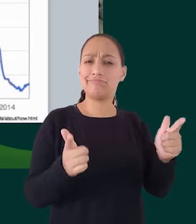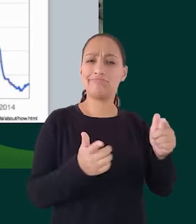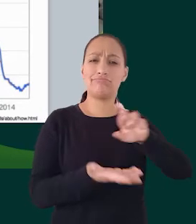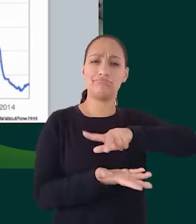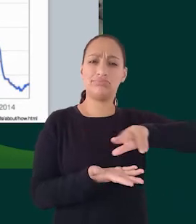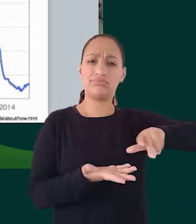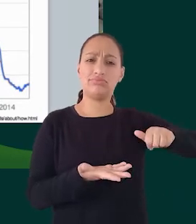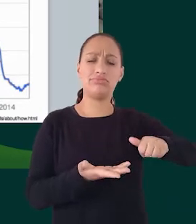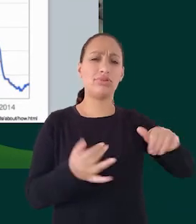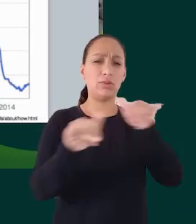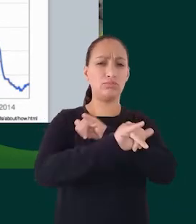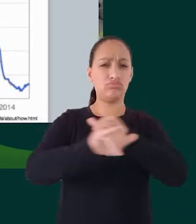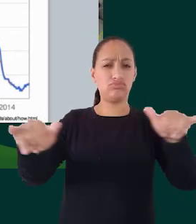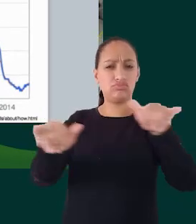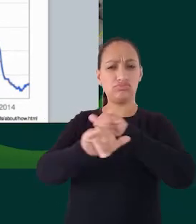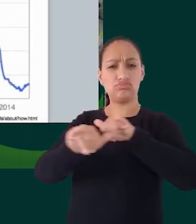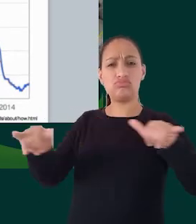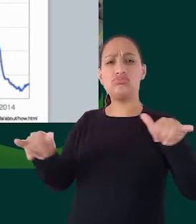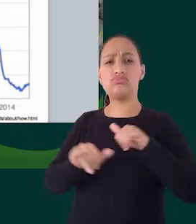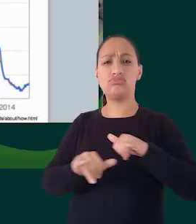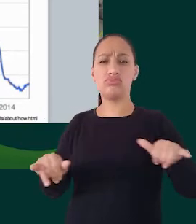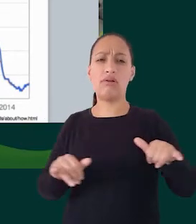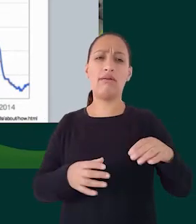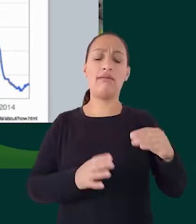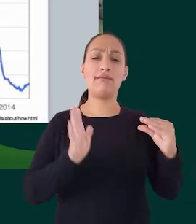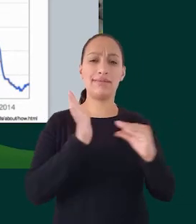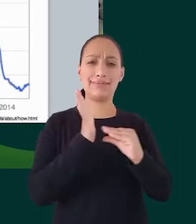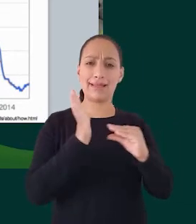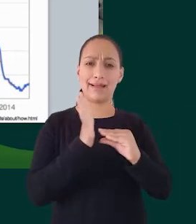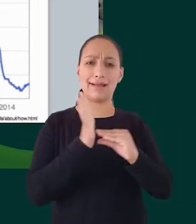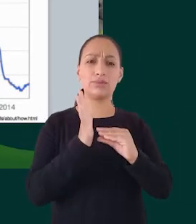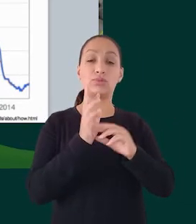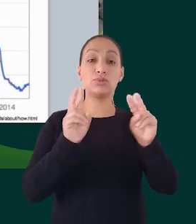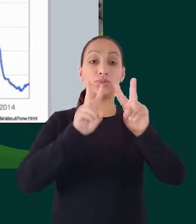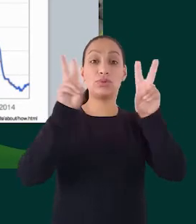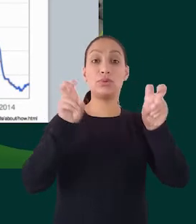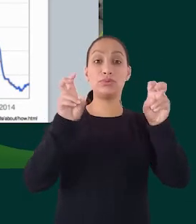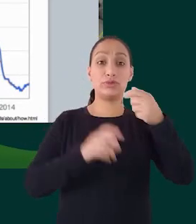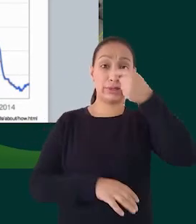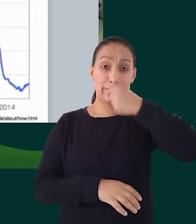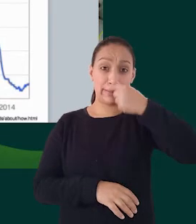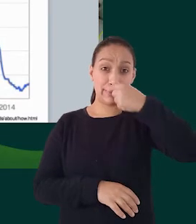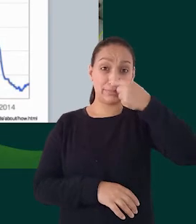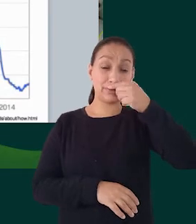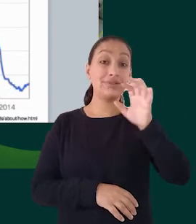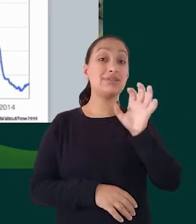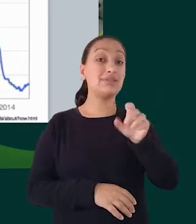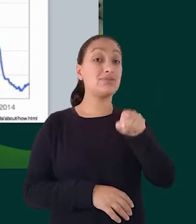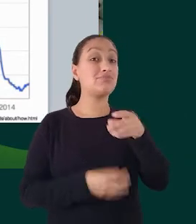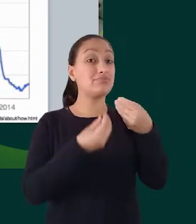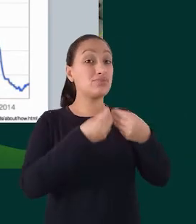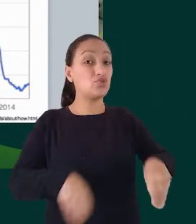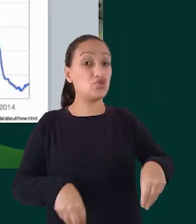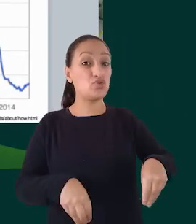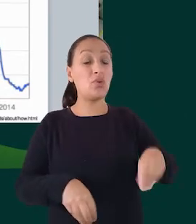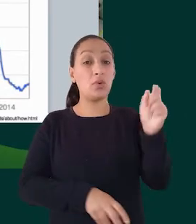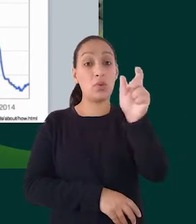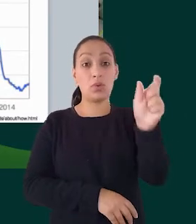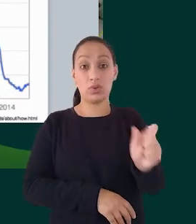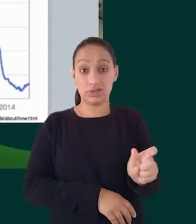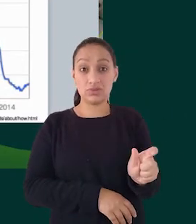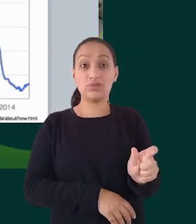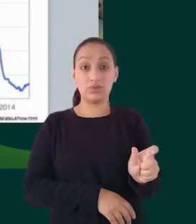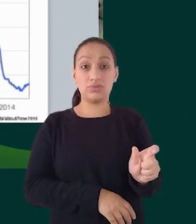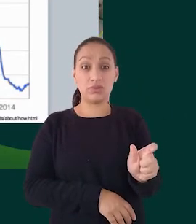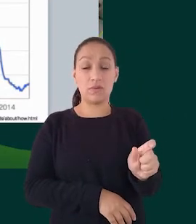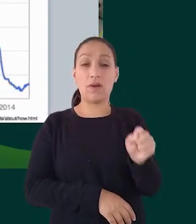muita gente noticiando dados sobre gripe, e isso acabou interferindo, né, no algoritmo. O